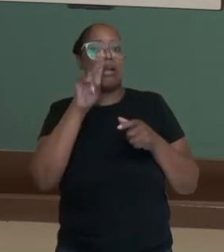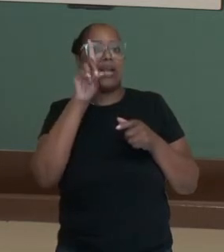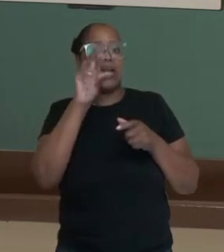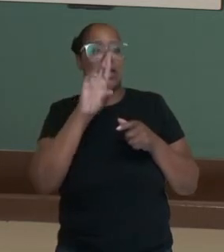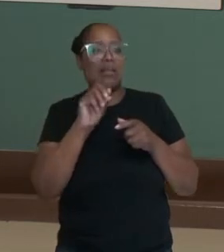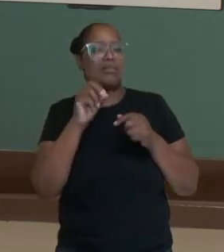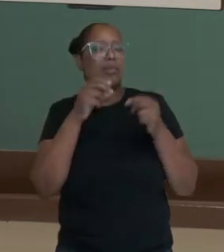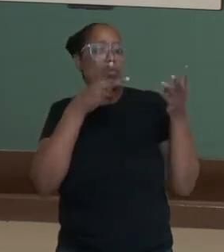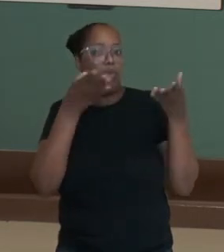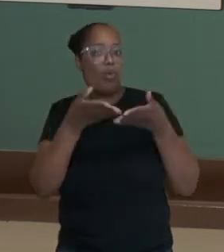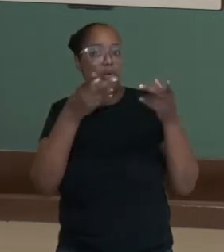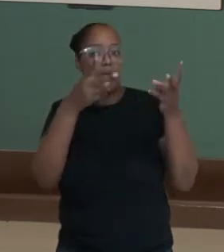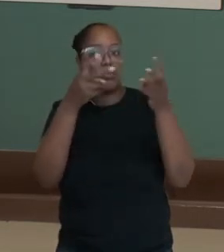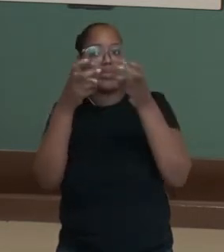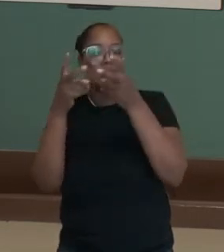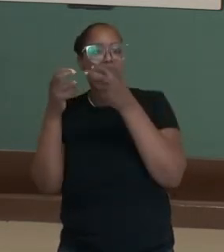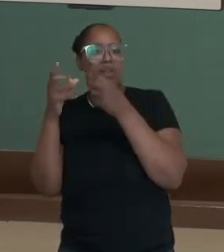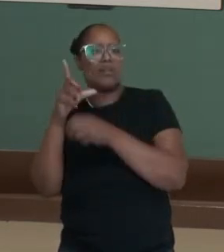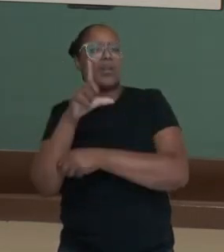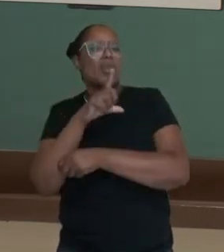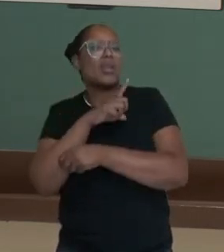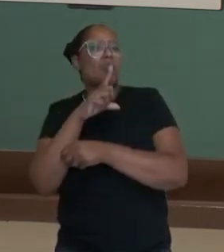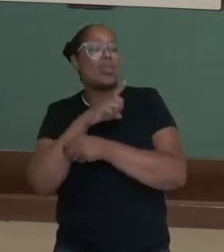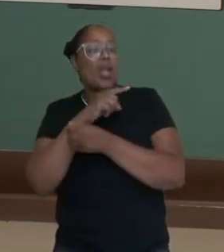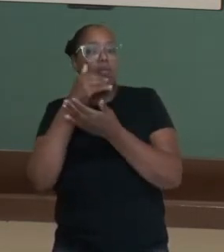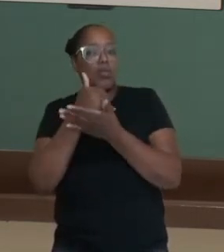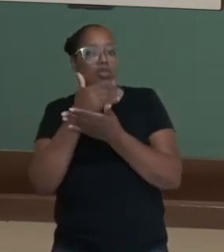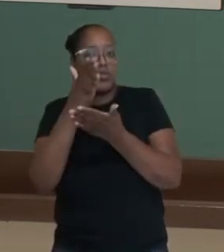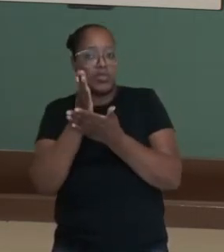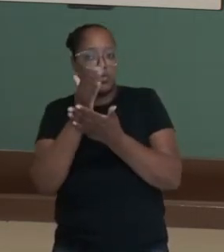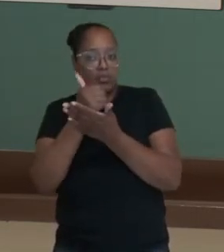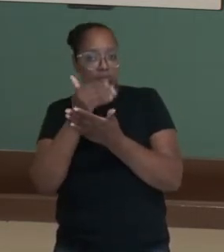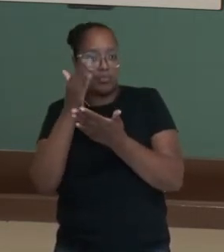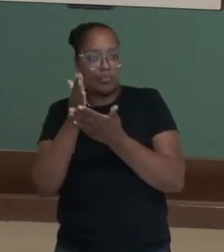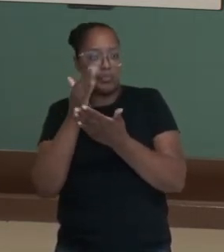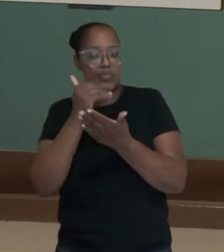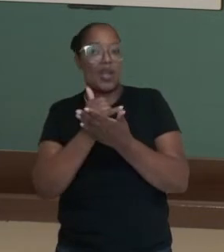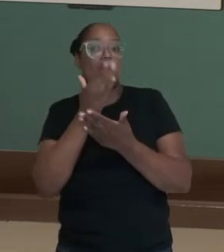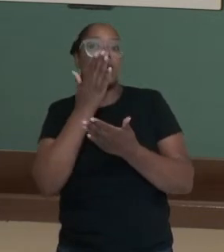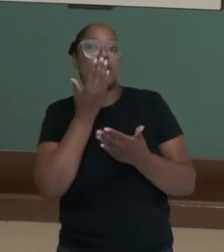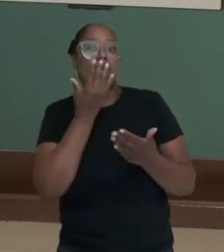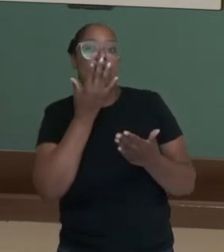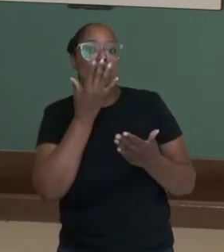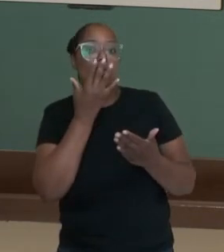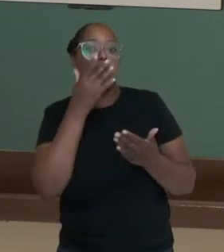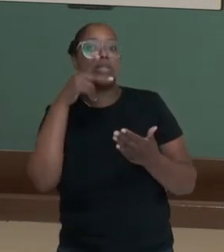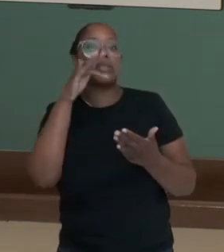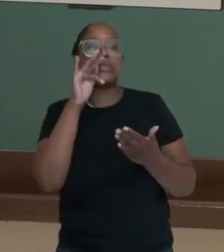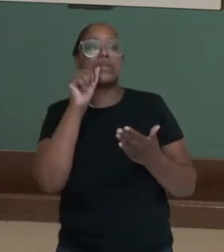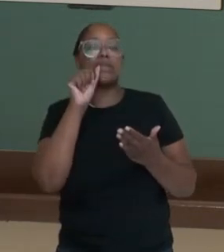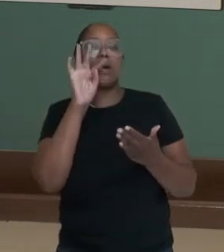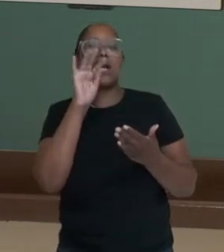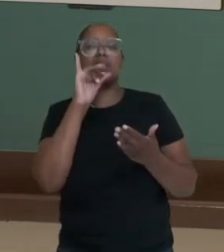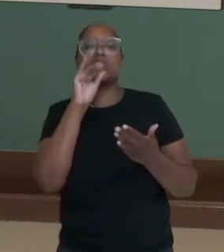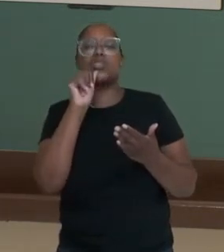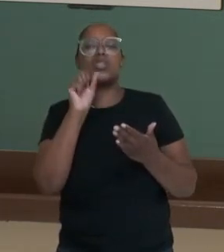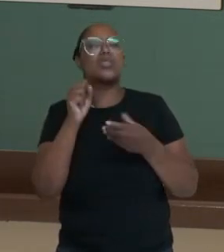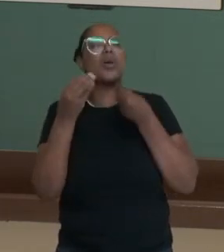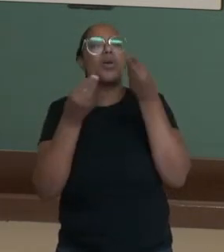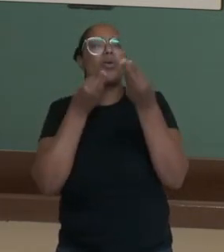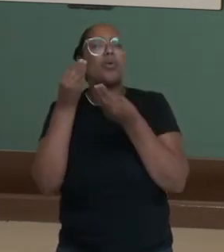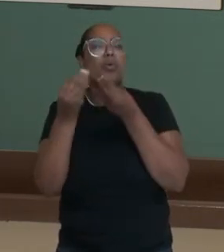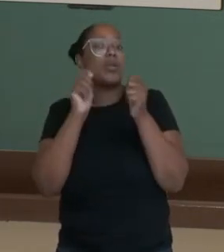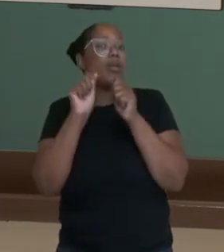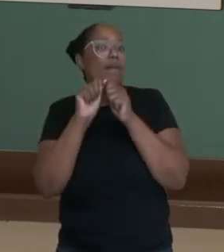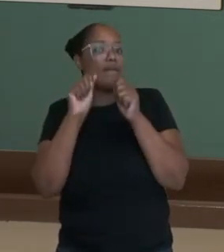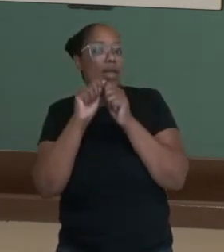aqui observe, ó, que aqui eu tenho as fatias, né, representado as fatias. Mas como que é feita essa